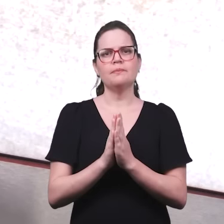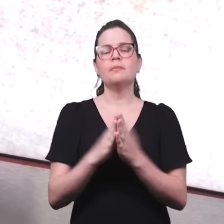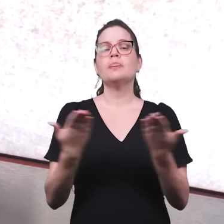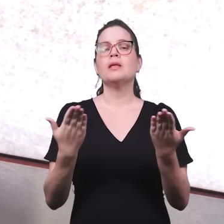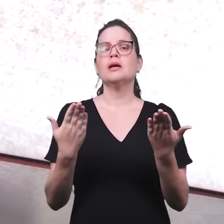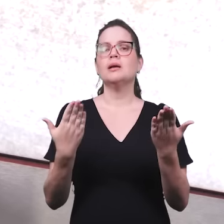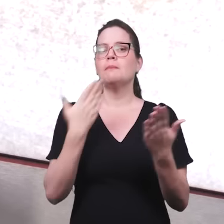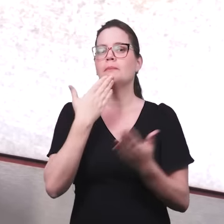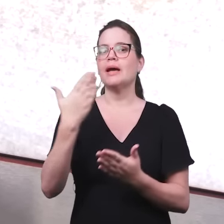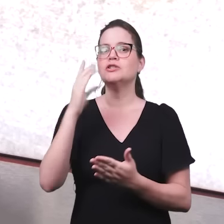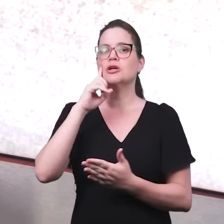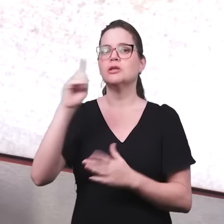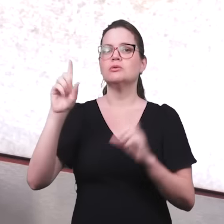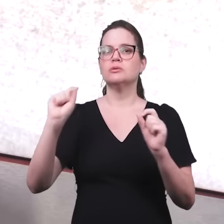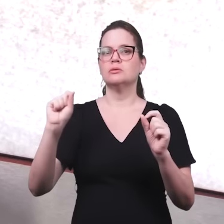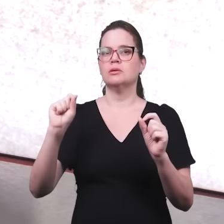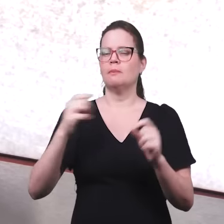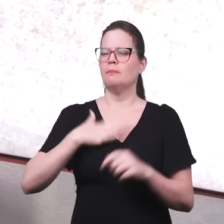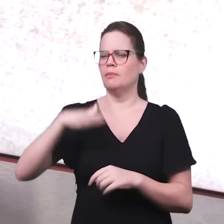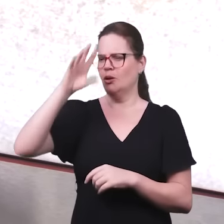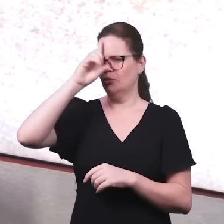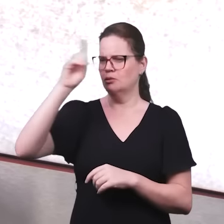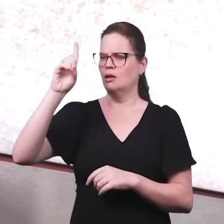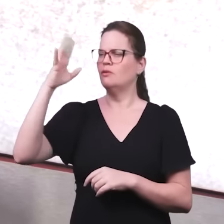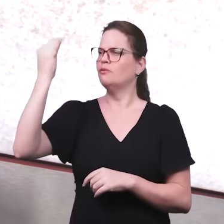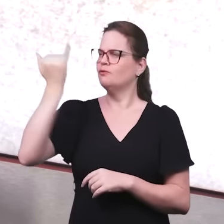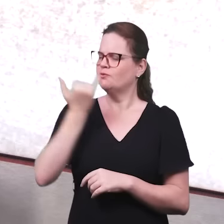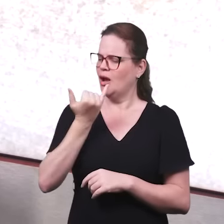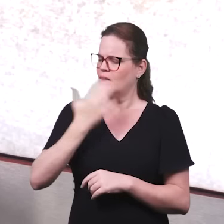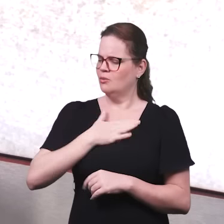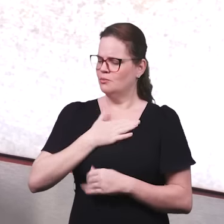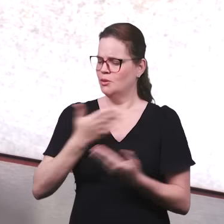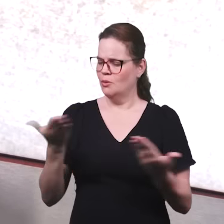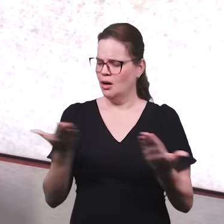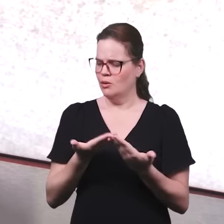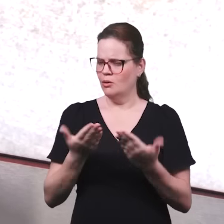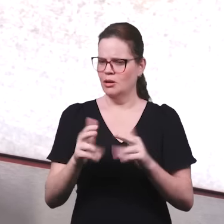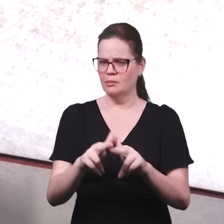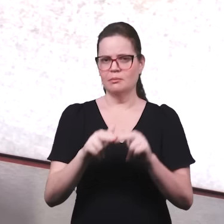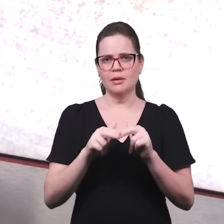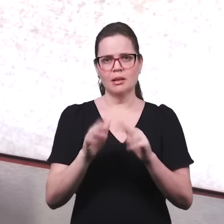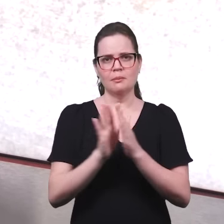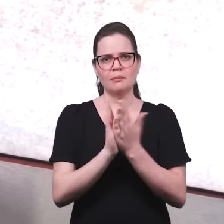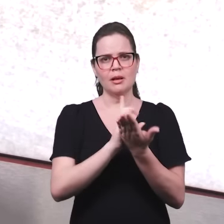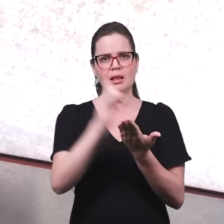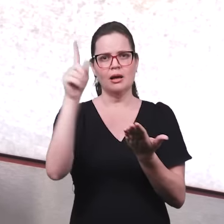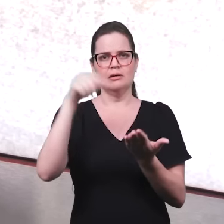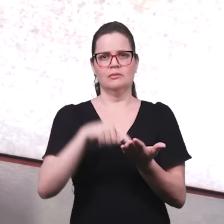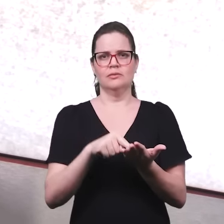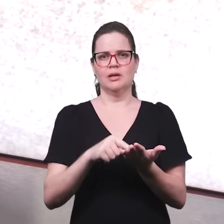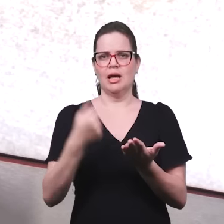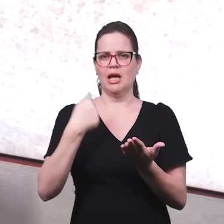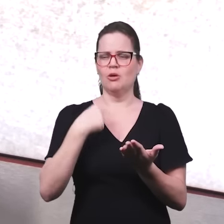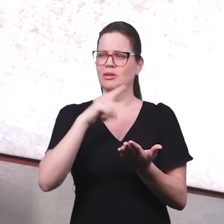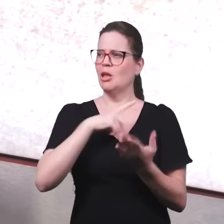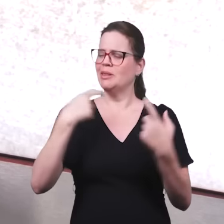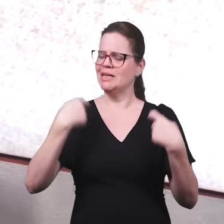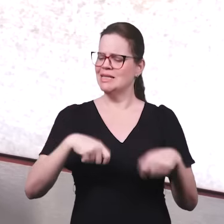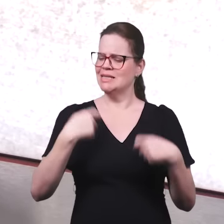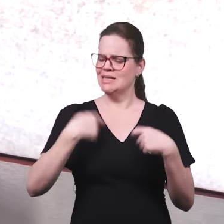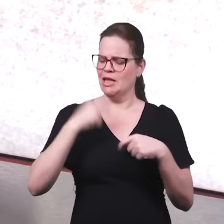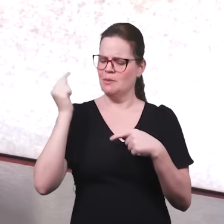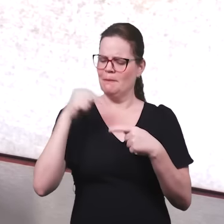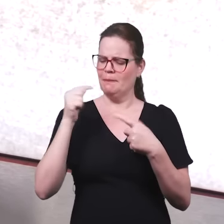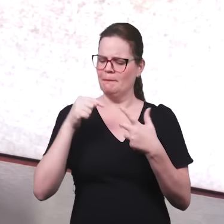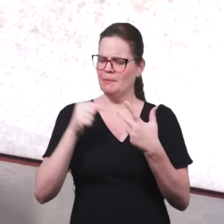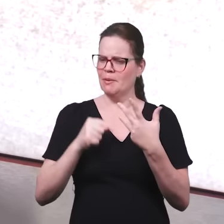o seguinte pedido a Deus. Ó Deus, fala comigo agora. Eu estou com tal